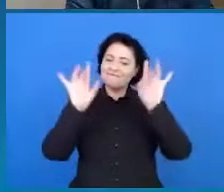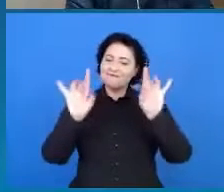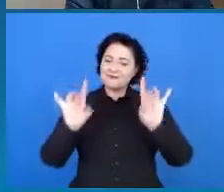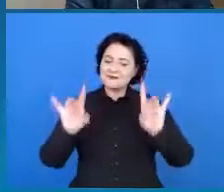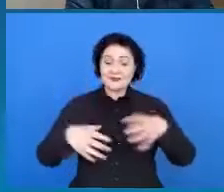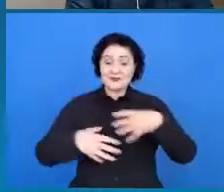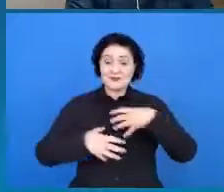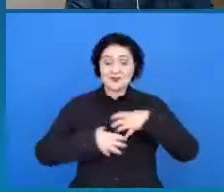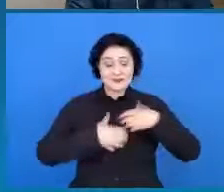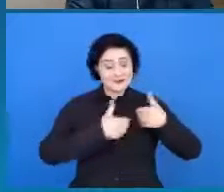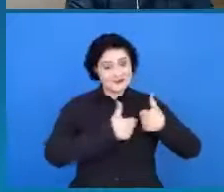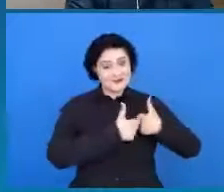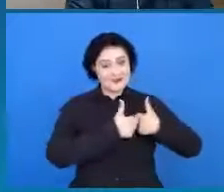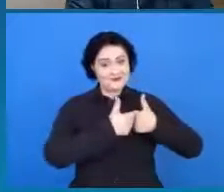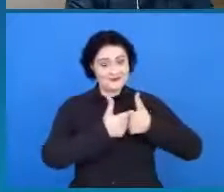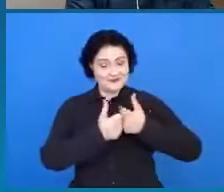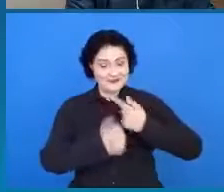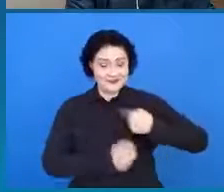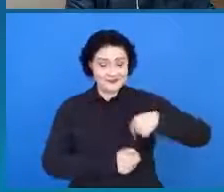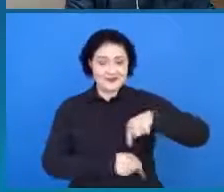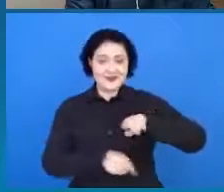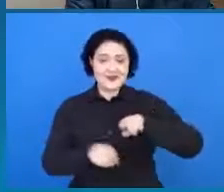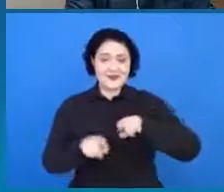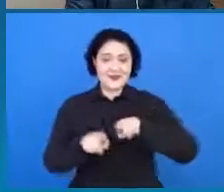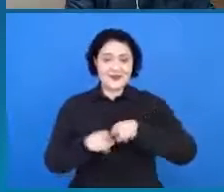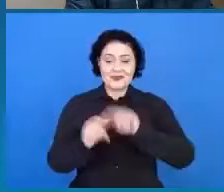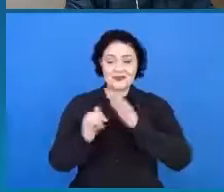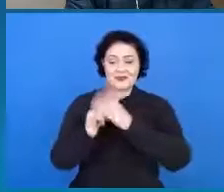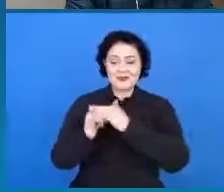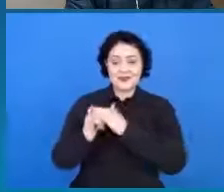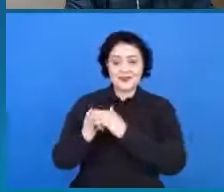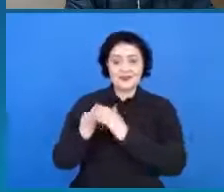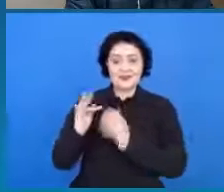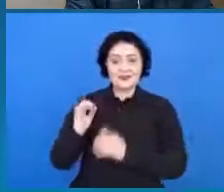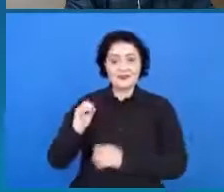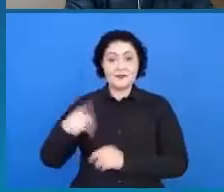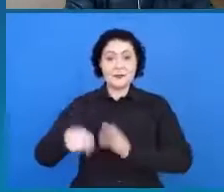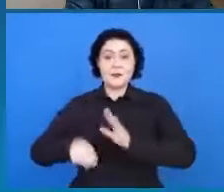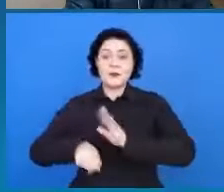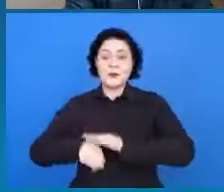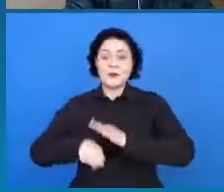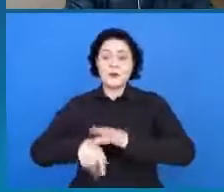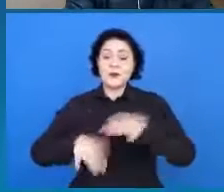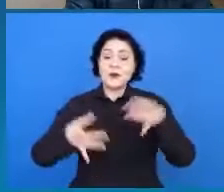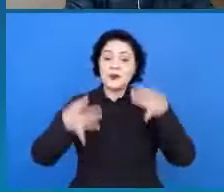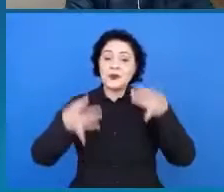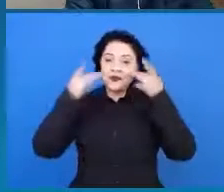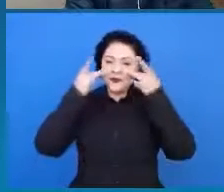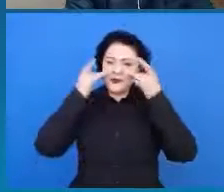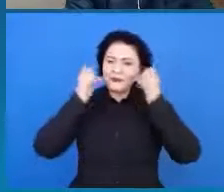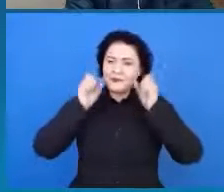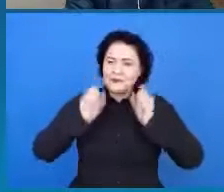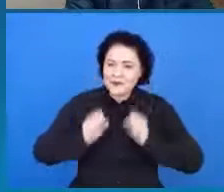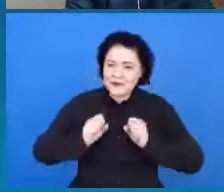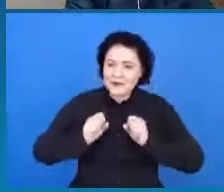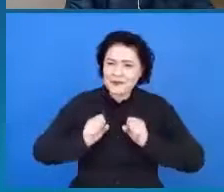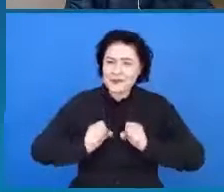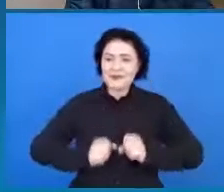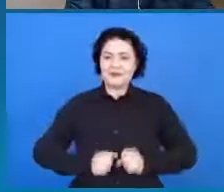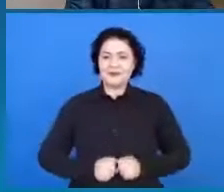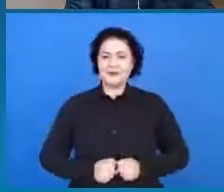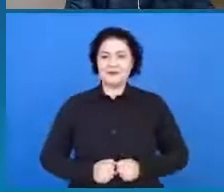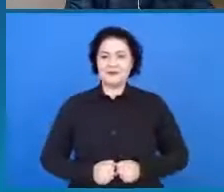aqueles que nos acompanham pelo Canal sempre um momento espírita ao vivo poderia ser